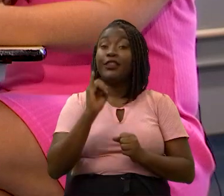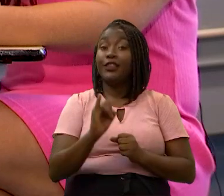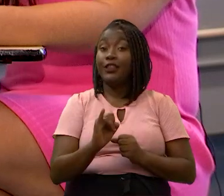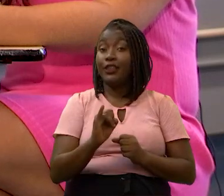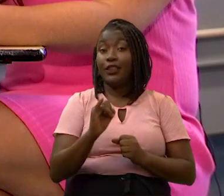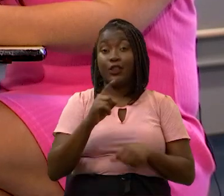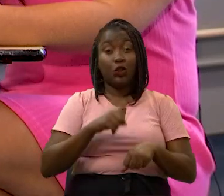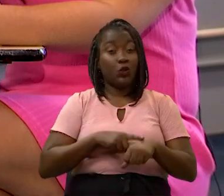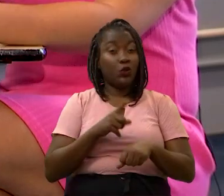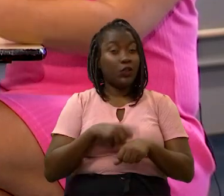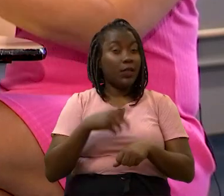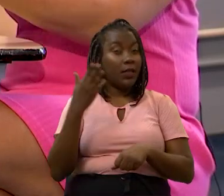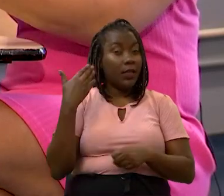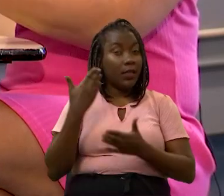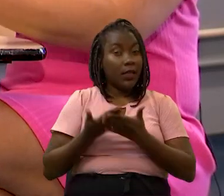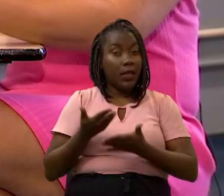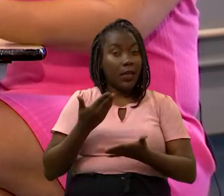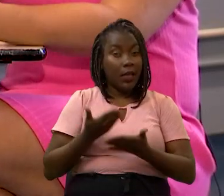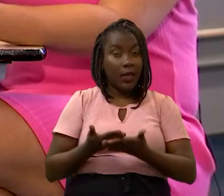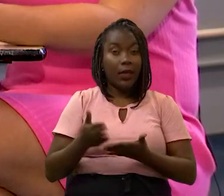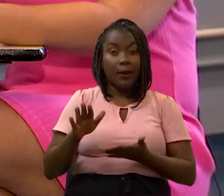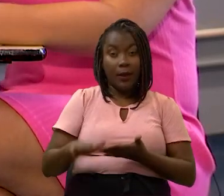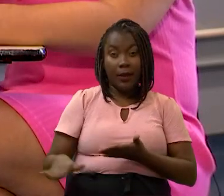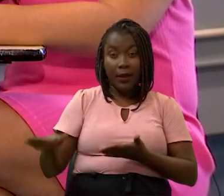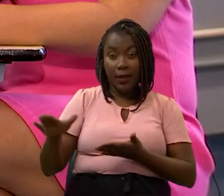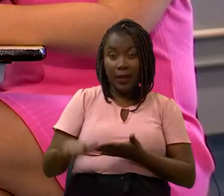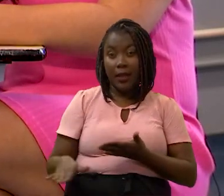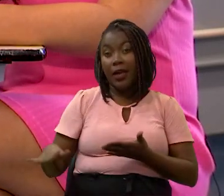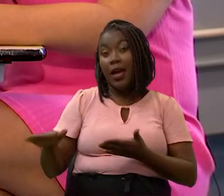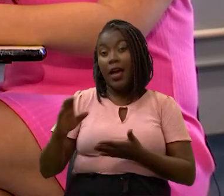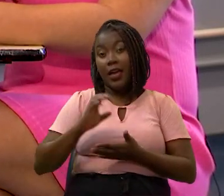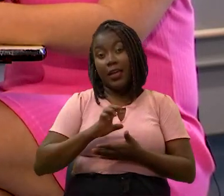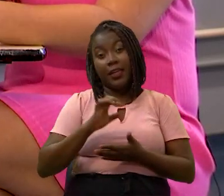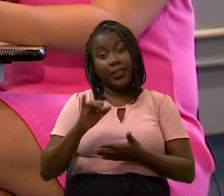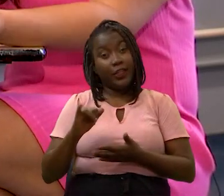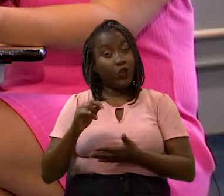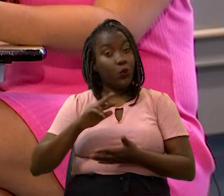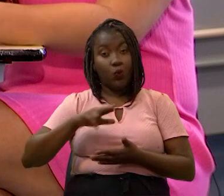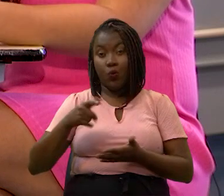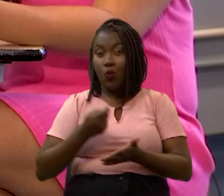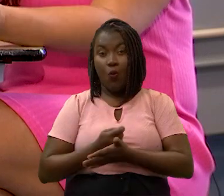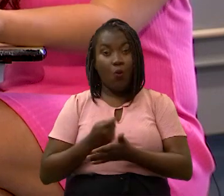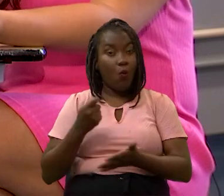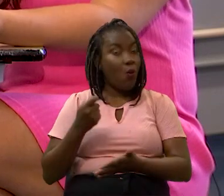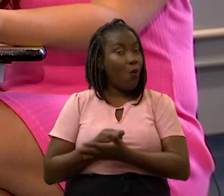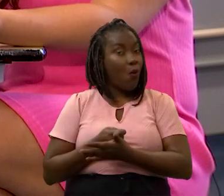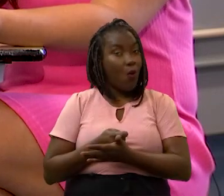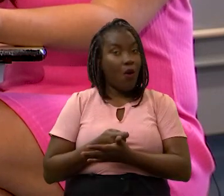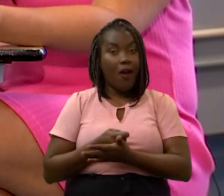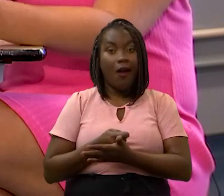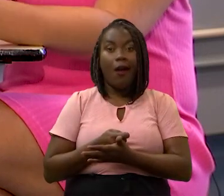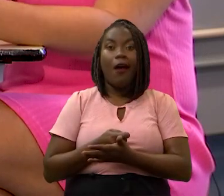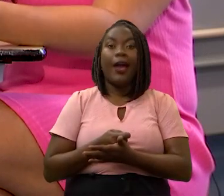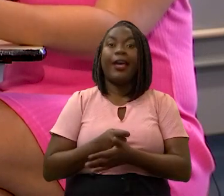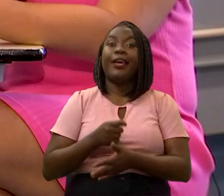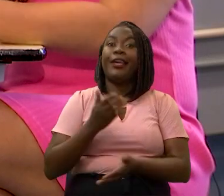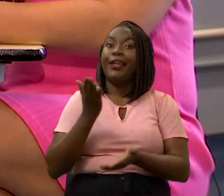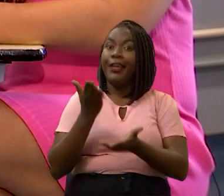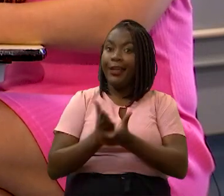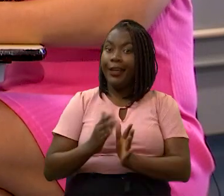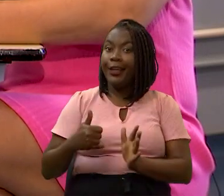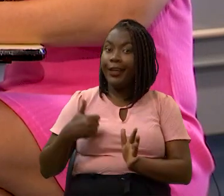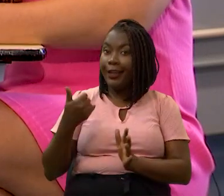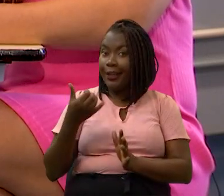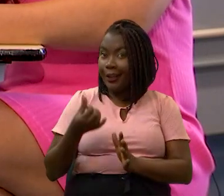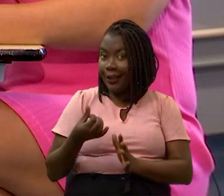Então, se no tempo da nossa escolarização primária a educação infantil não era obrigatória e ela se